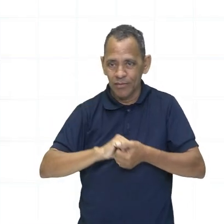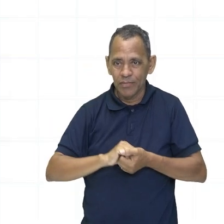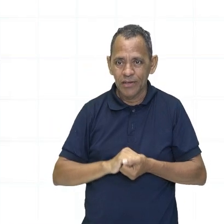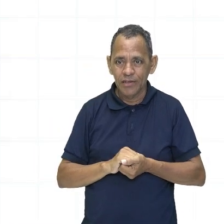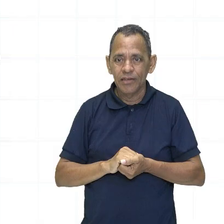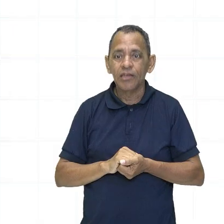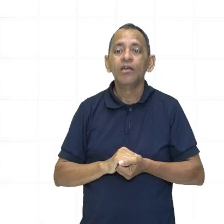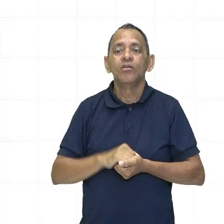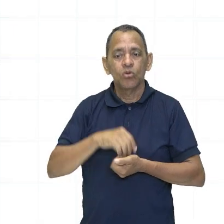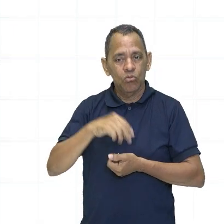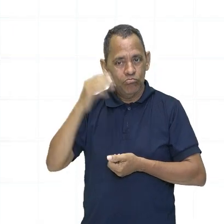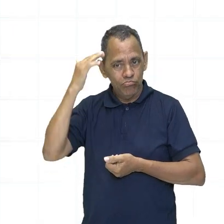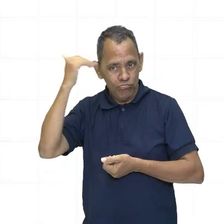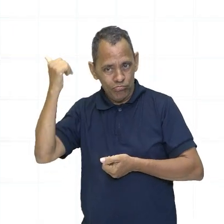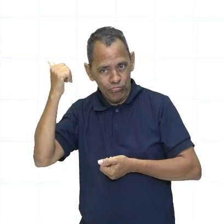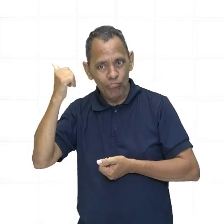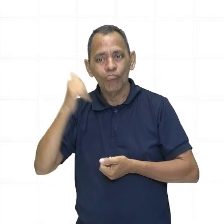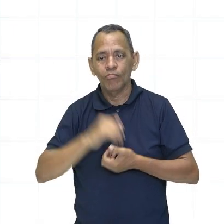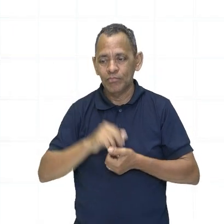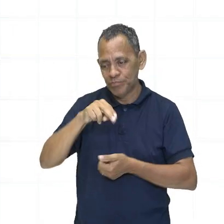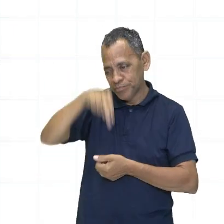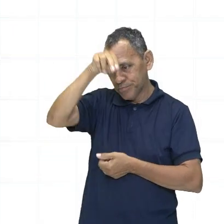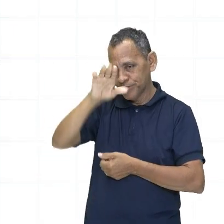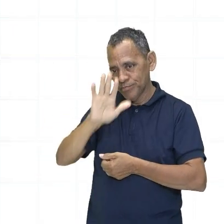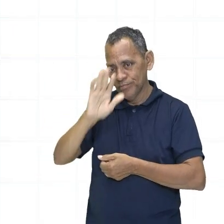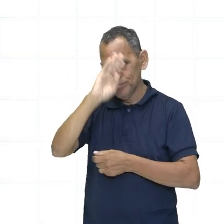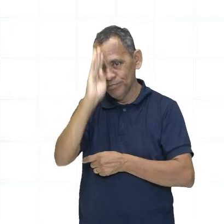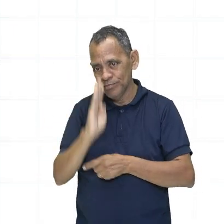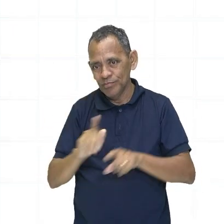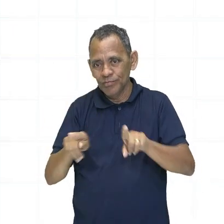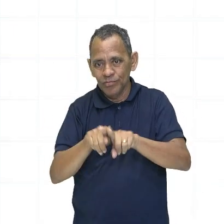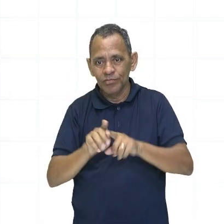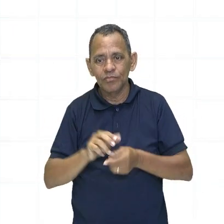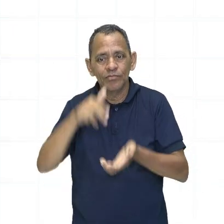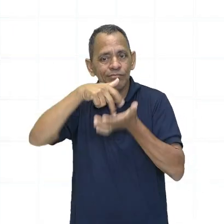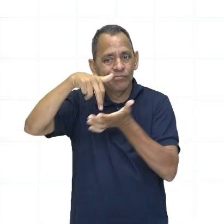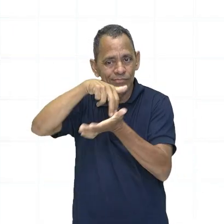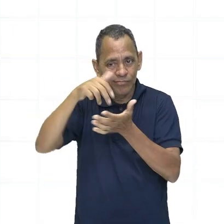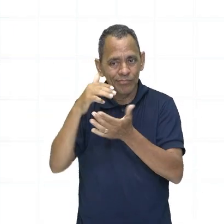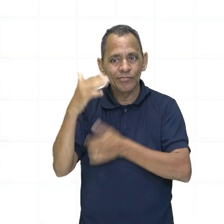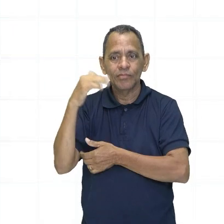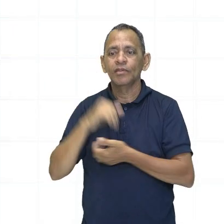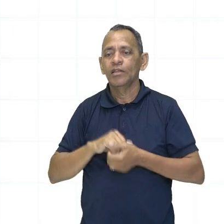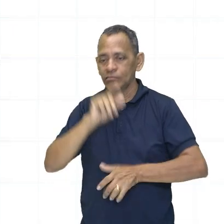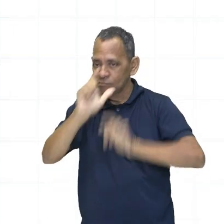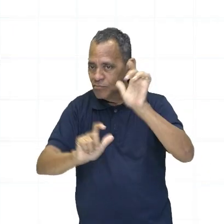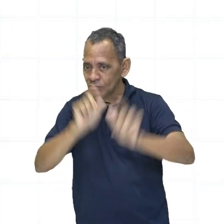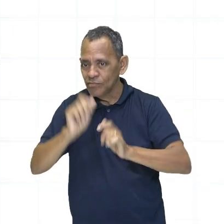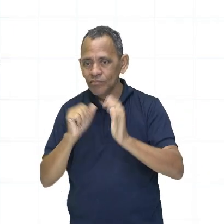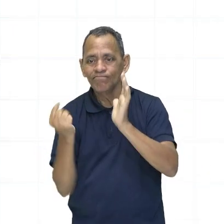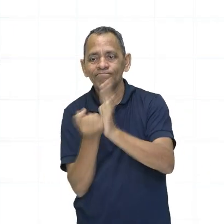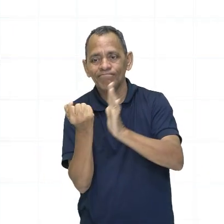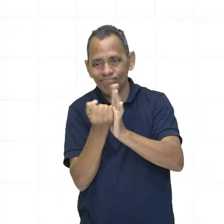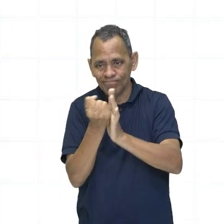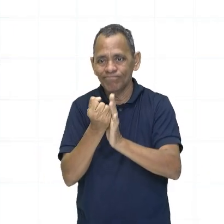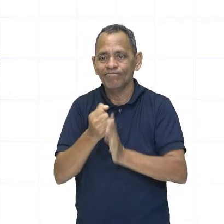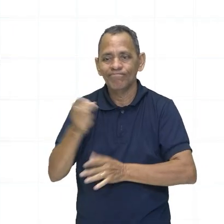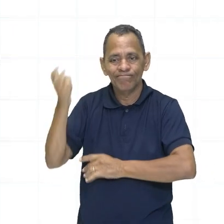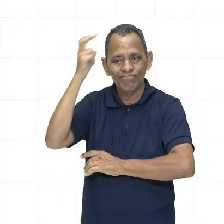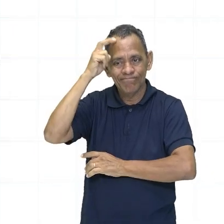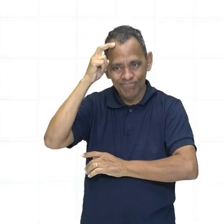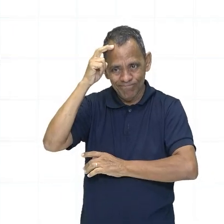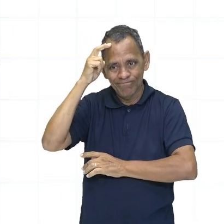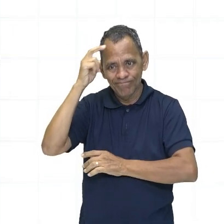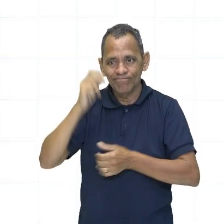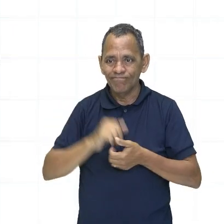região nordeste do país. Essa dança popular ela foi reconhecida como patrimônio cultural